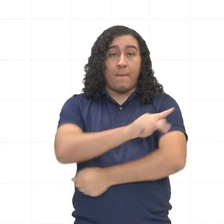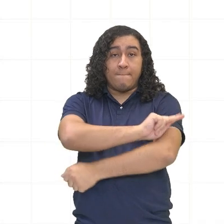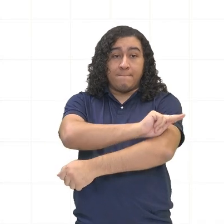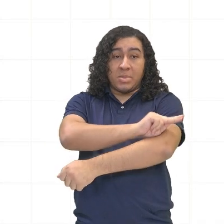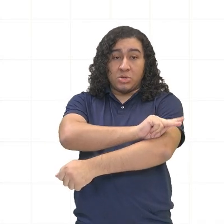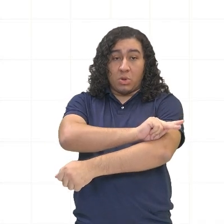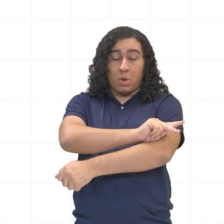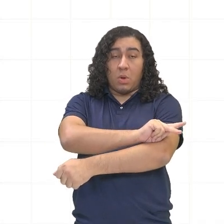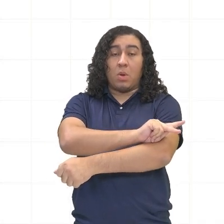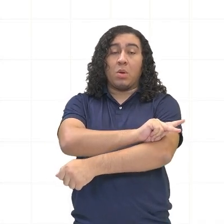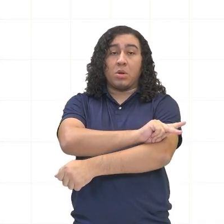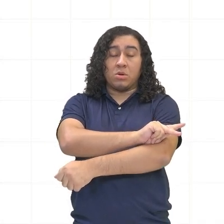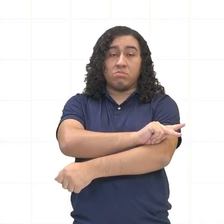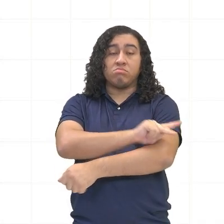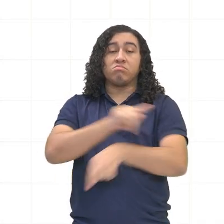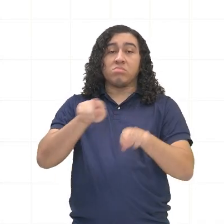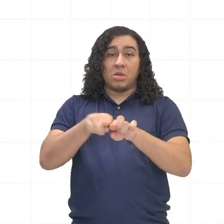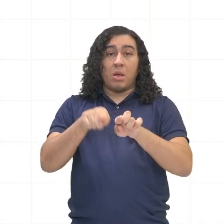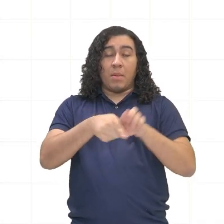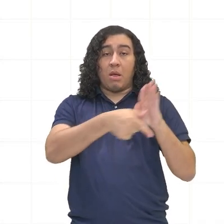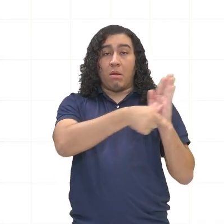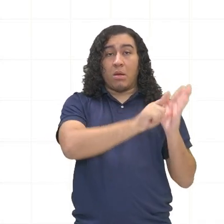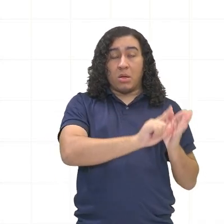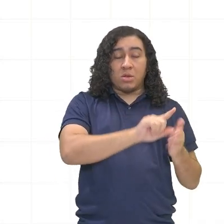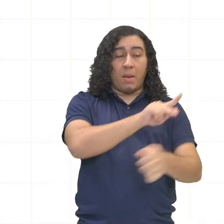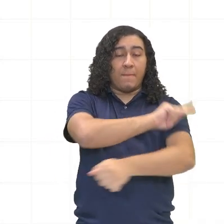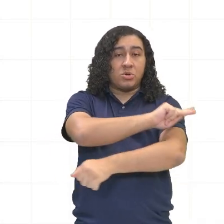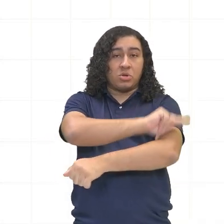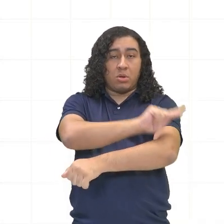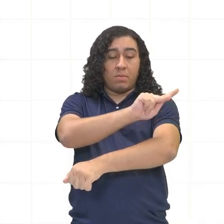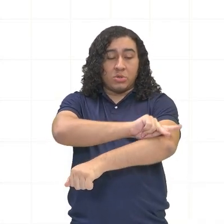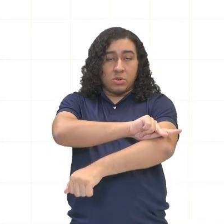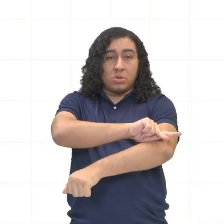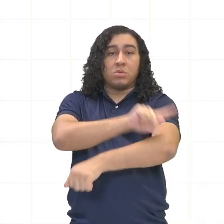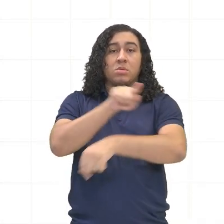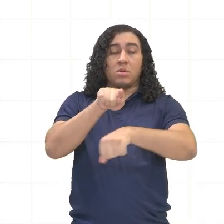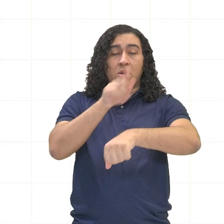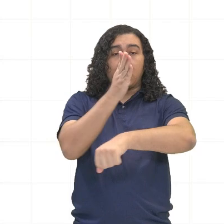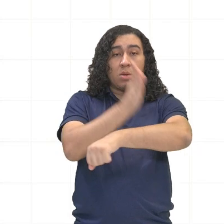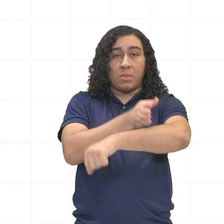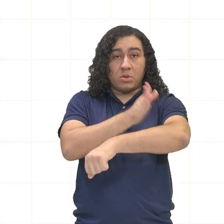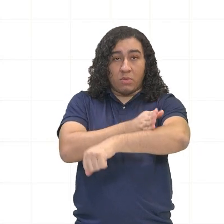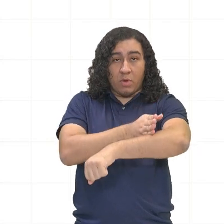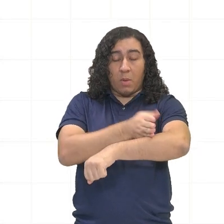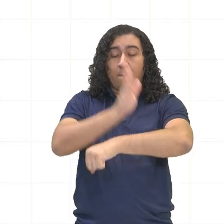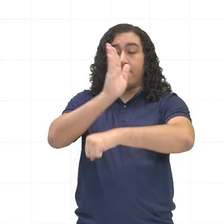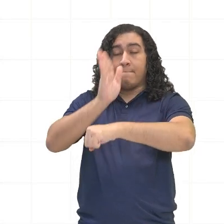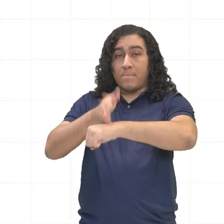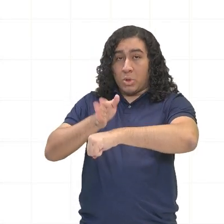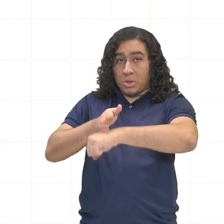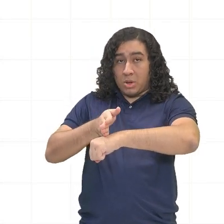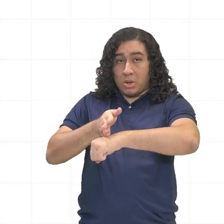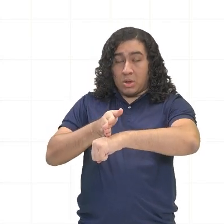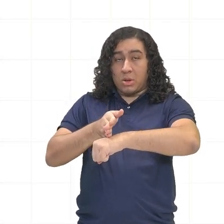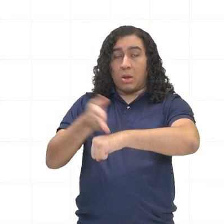Idade Antiga ou Antiguidade, Idade Medieval, Idade Moderna e